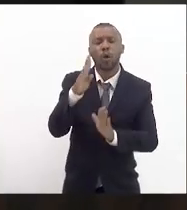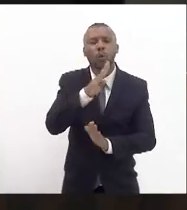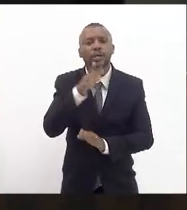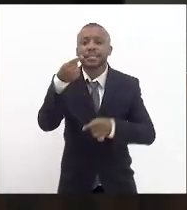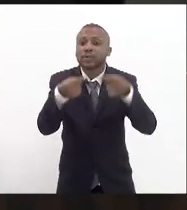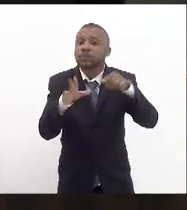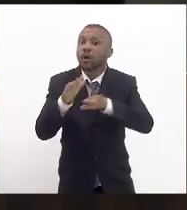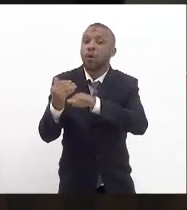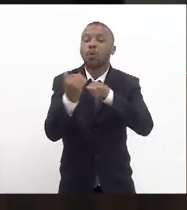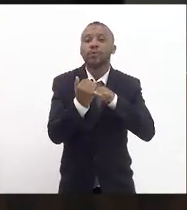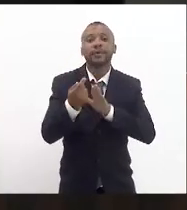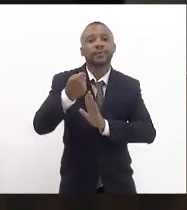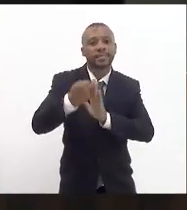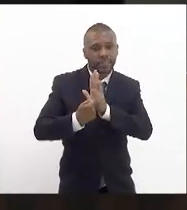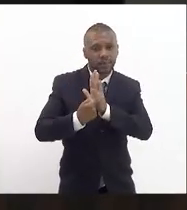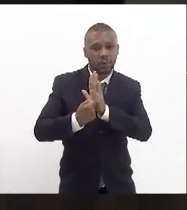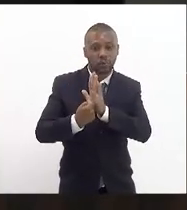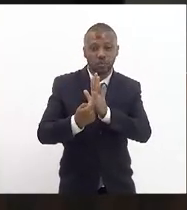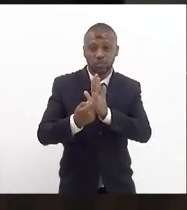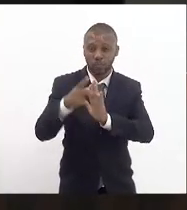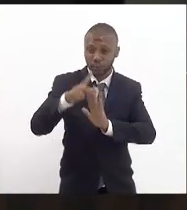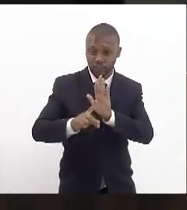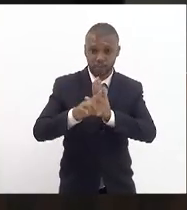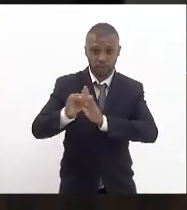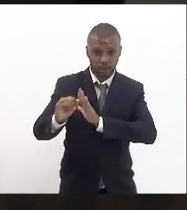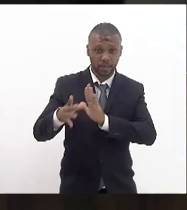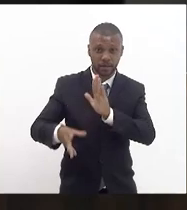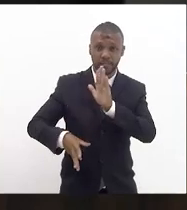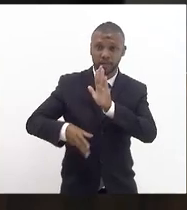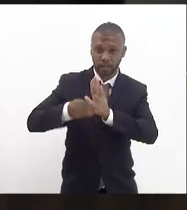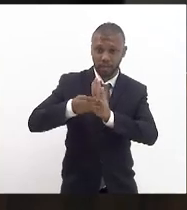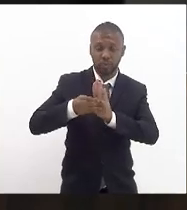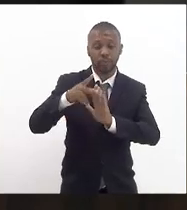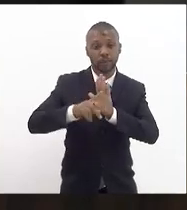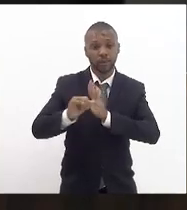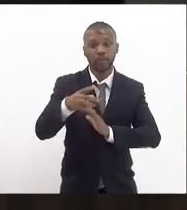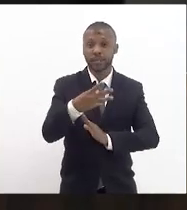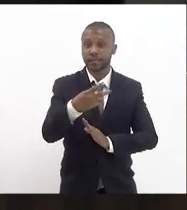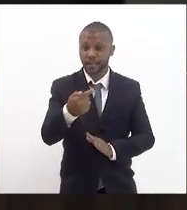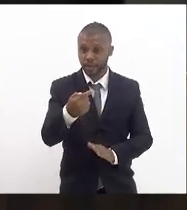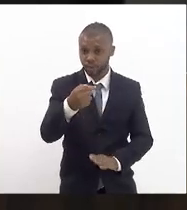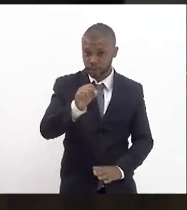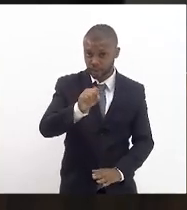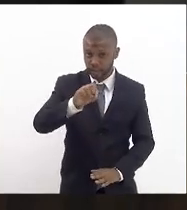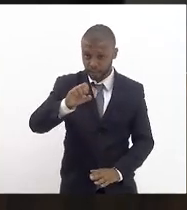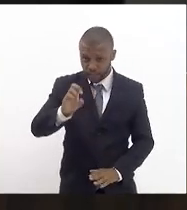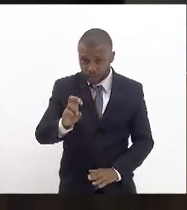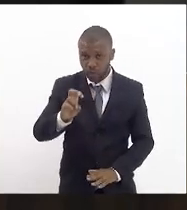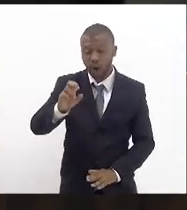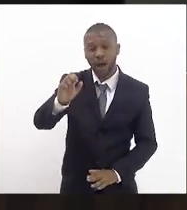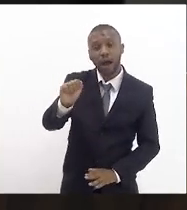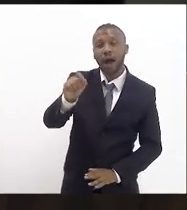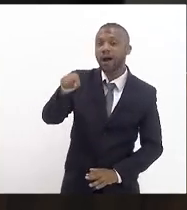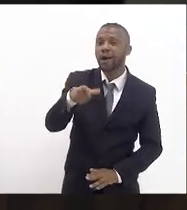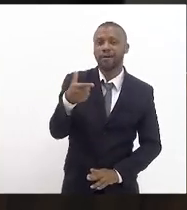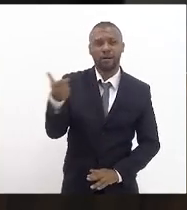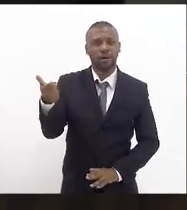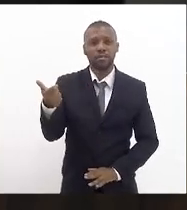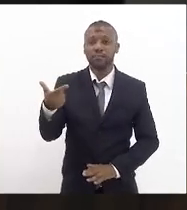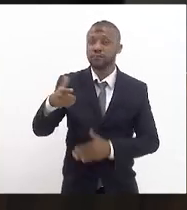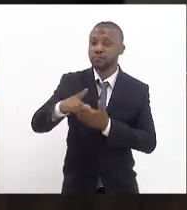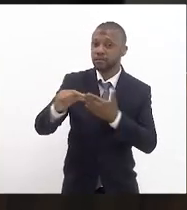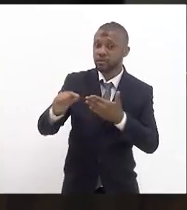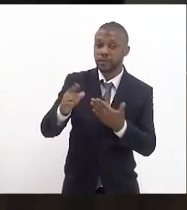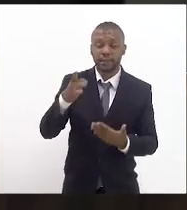discussão única, redação do vencido assim emendado. Projeto de lei 4785-A/21, de autoria do deputado Carlos Mink,